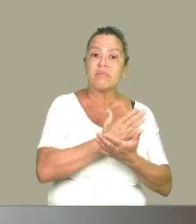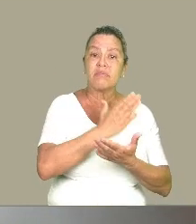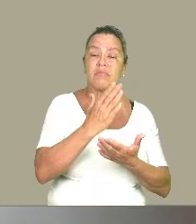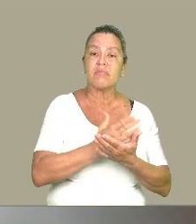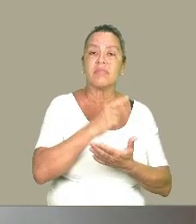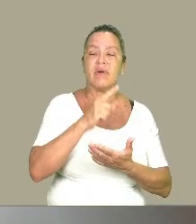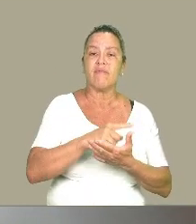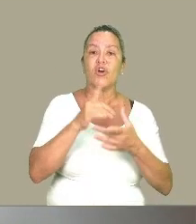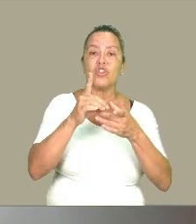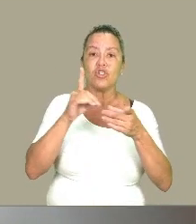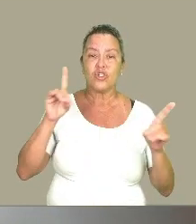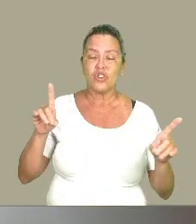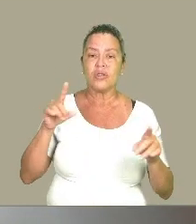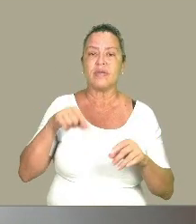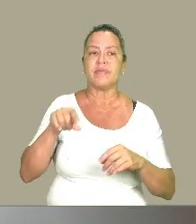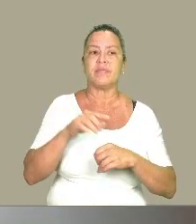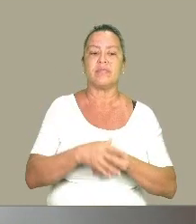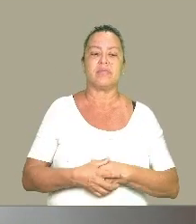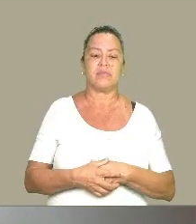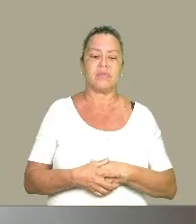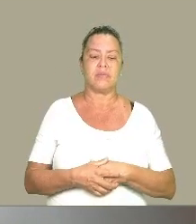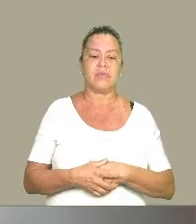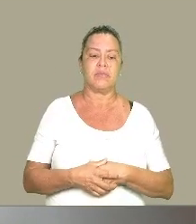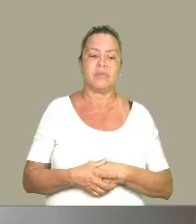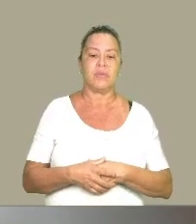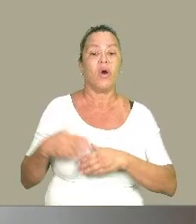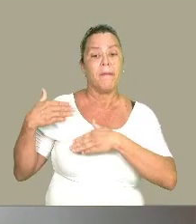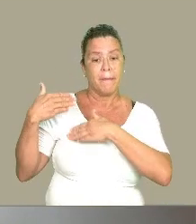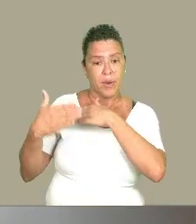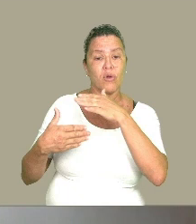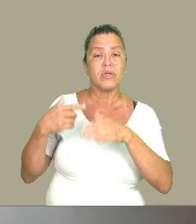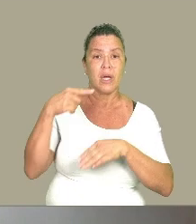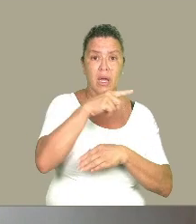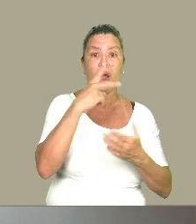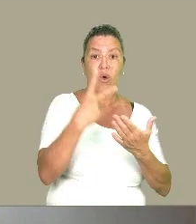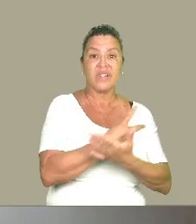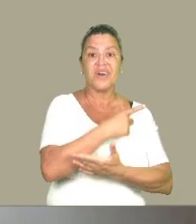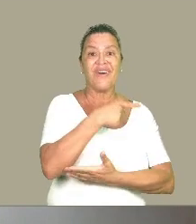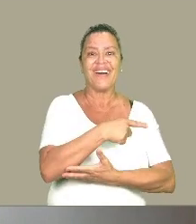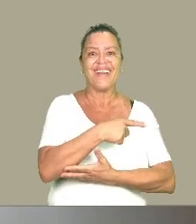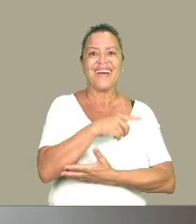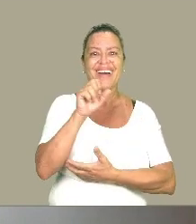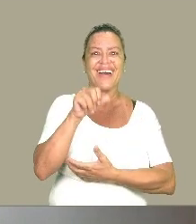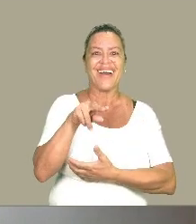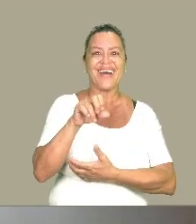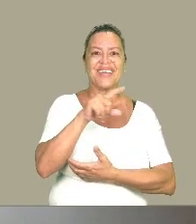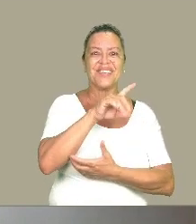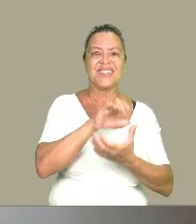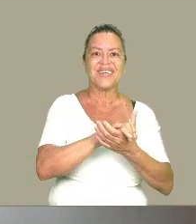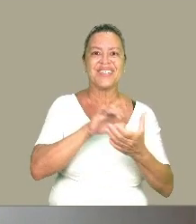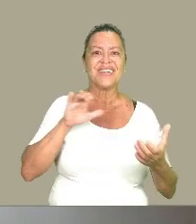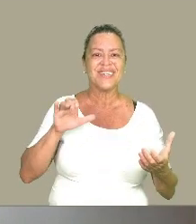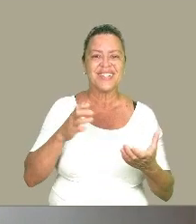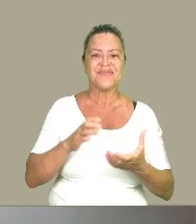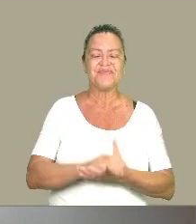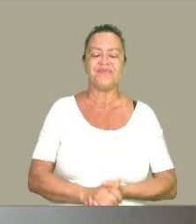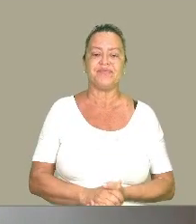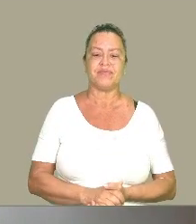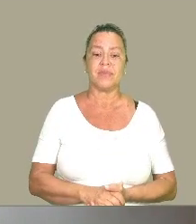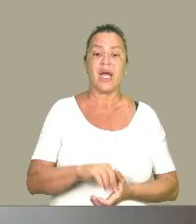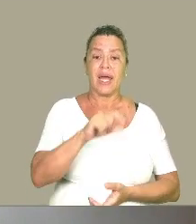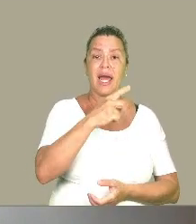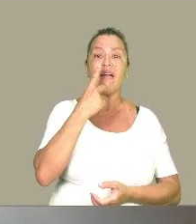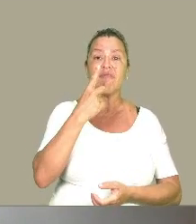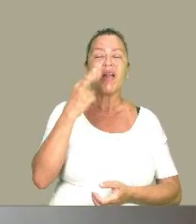divórcio, sobre o processo que ela passou, né, na sua separação conjugal. E ela faz